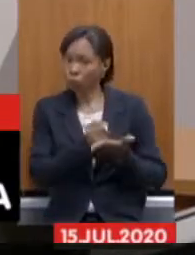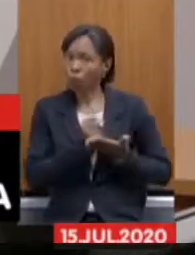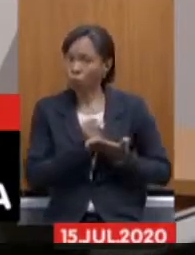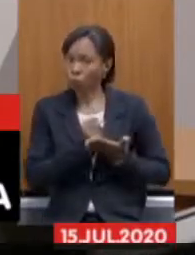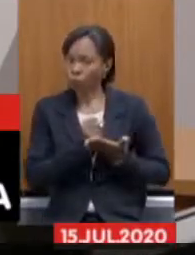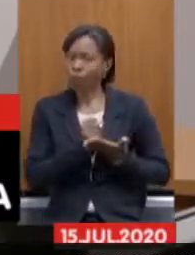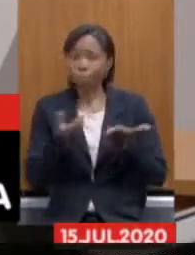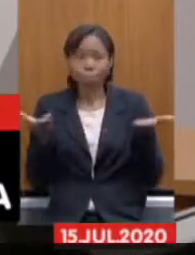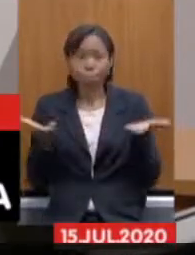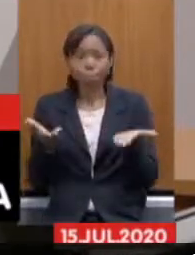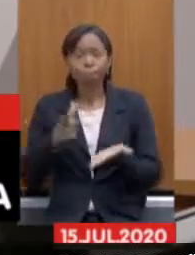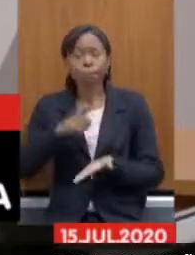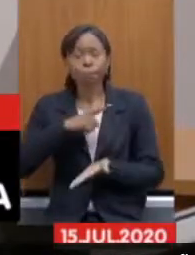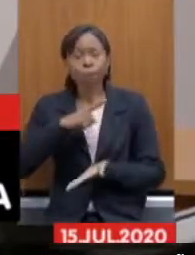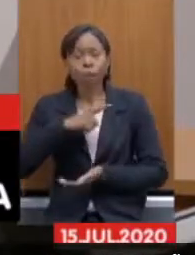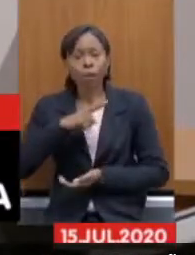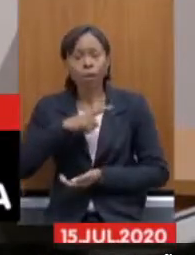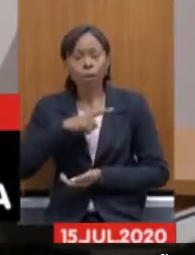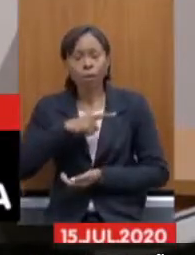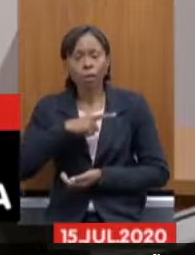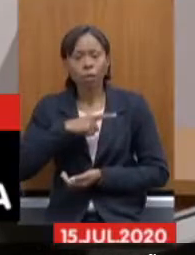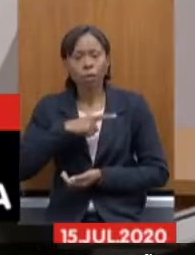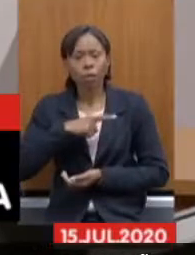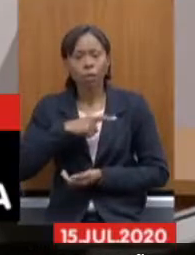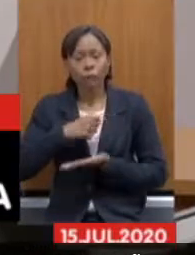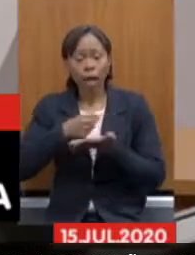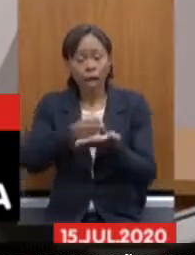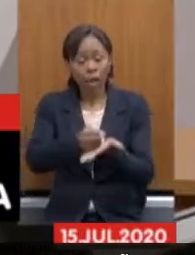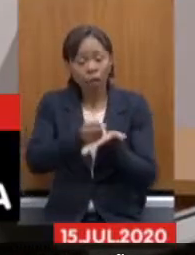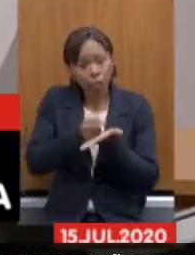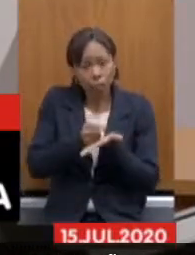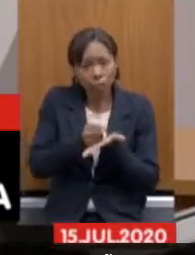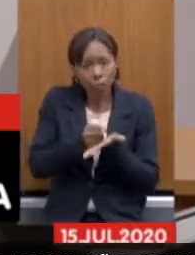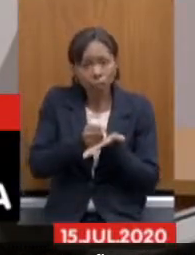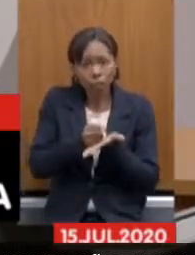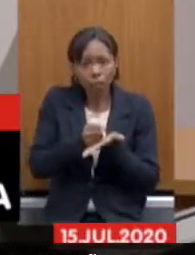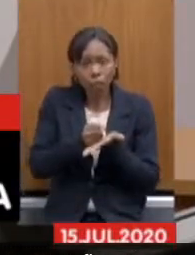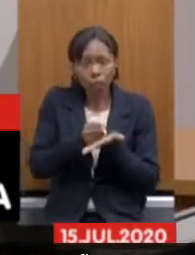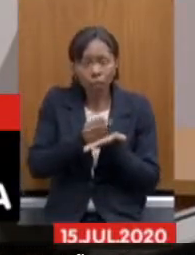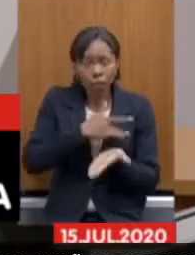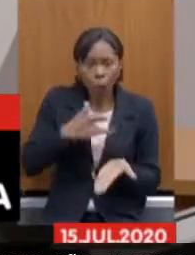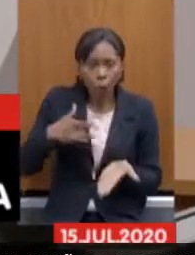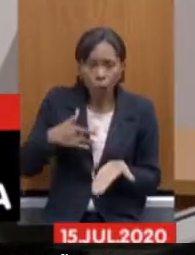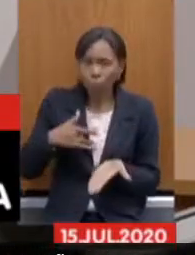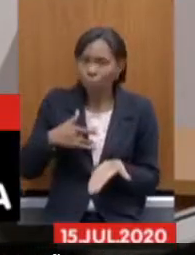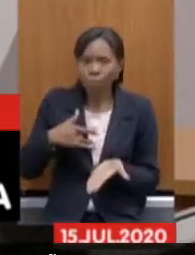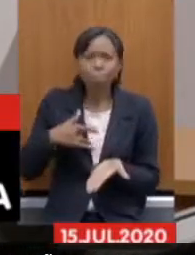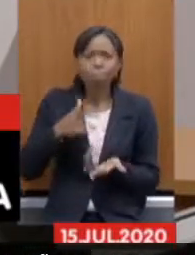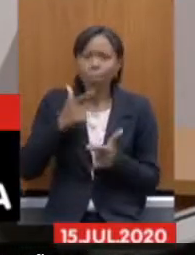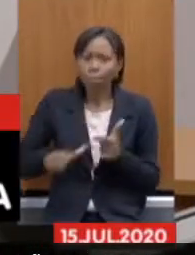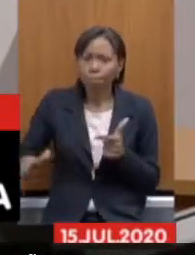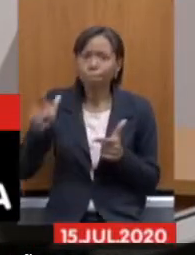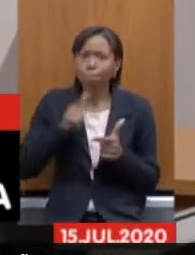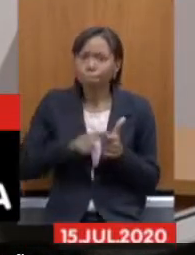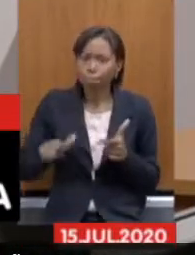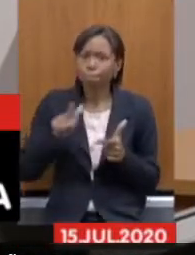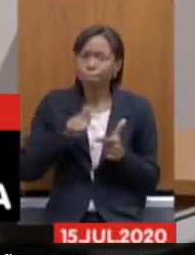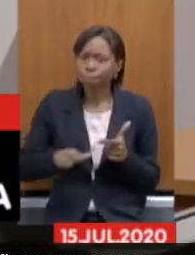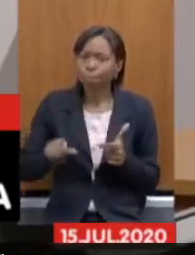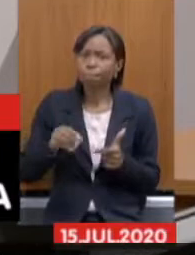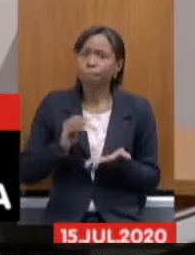hoje a gente tem assistência que é deficitária nós temos problema e